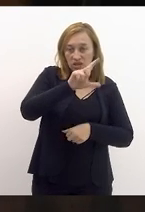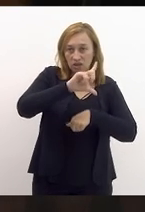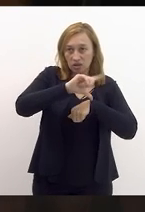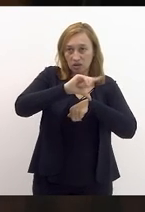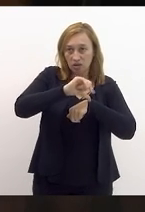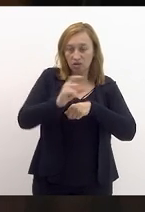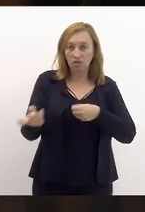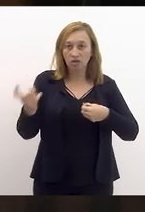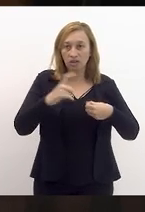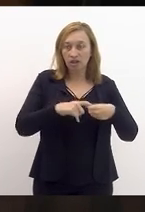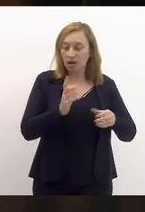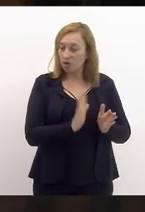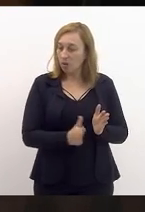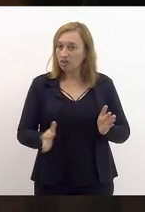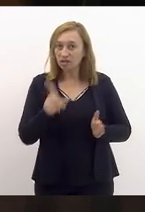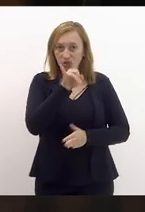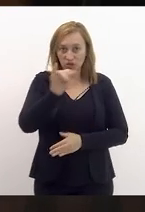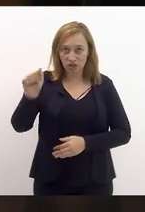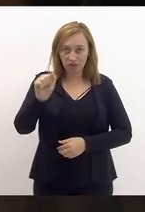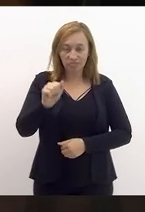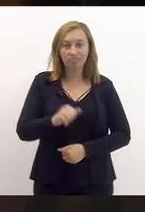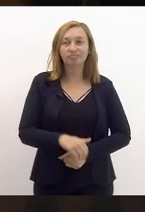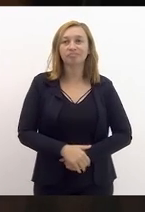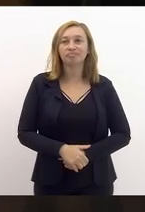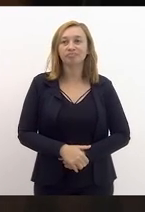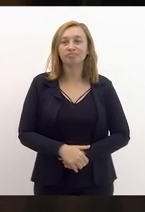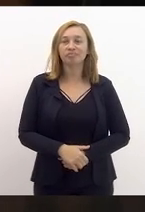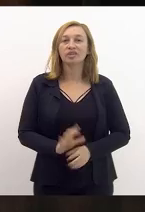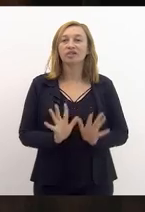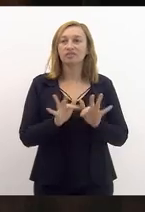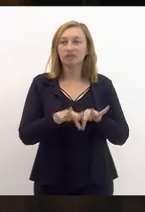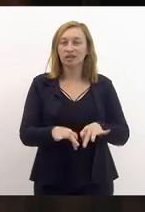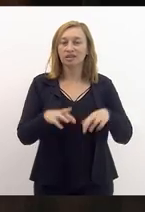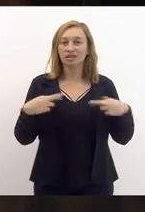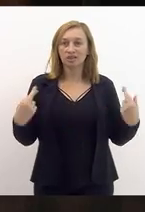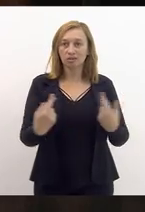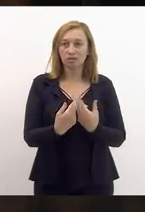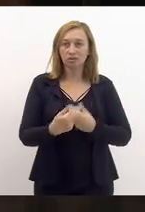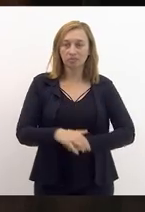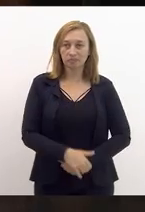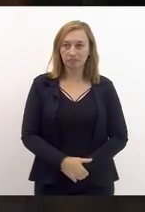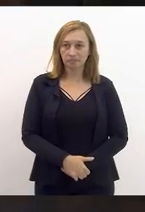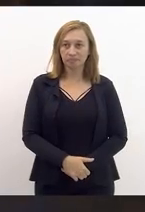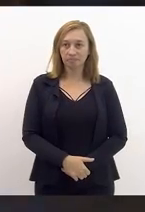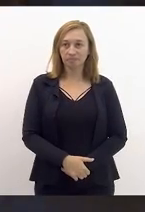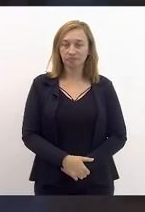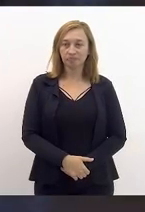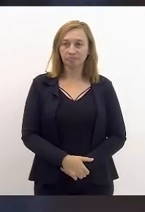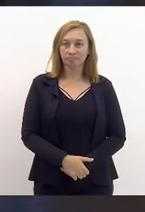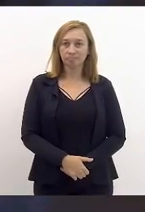quando retornaremos com a ordem do dia está suspensa a sessão